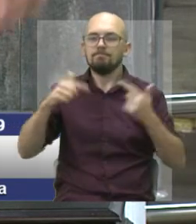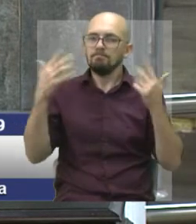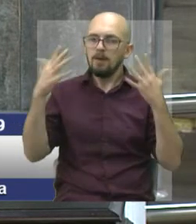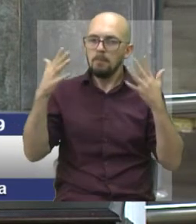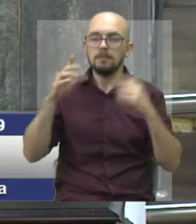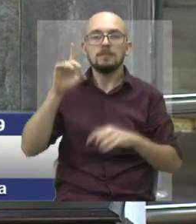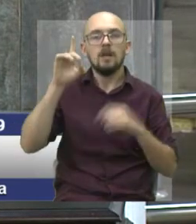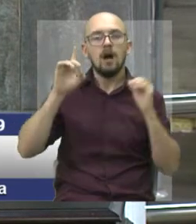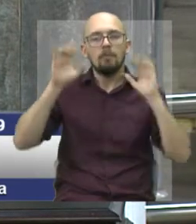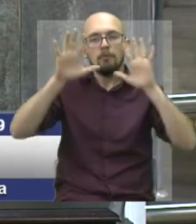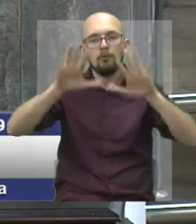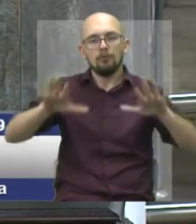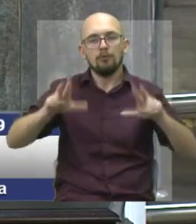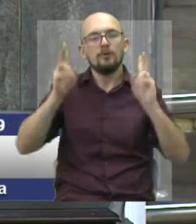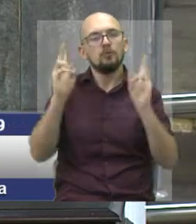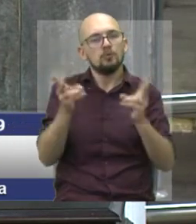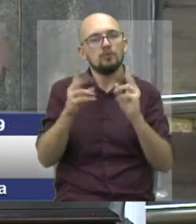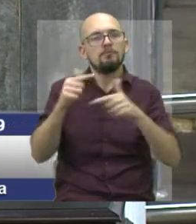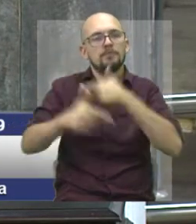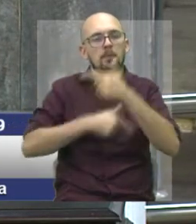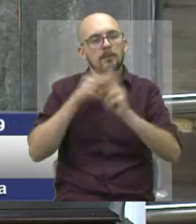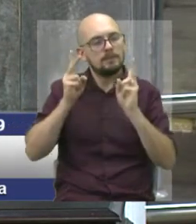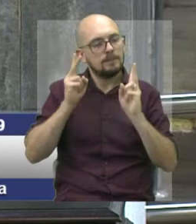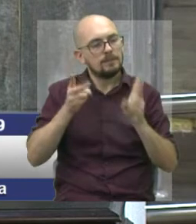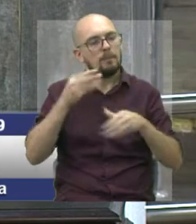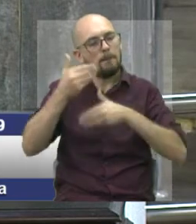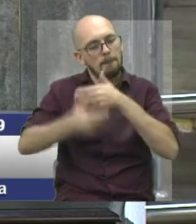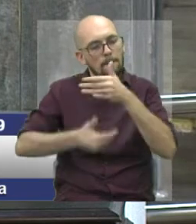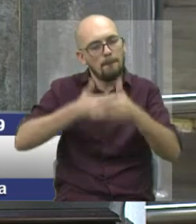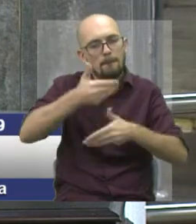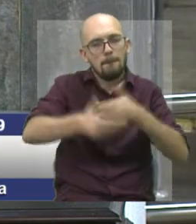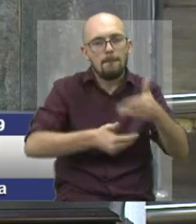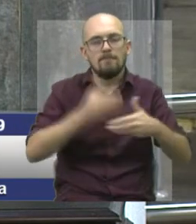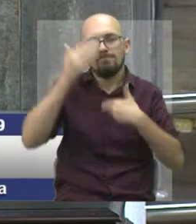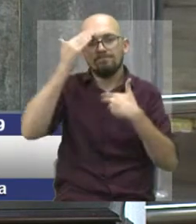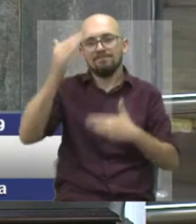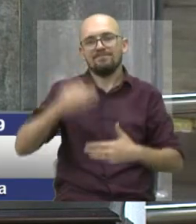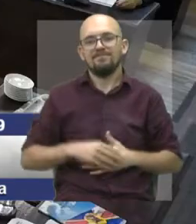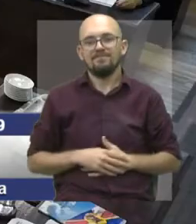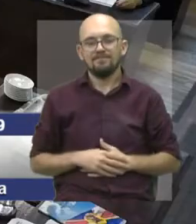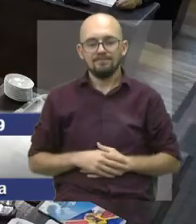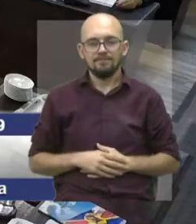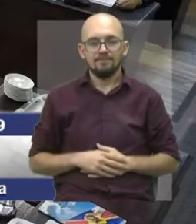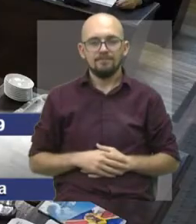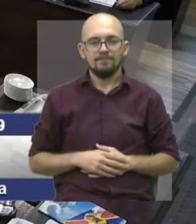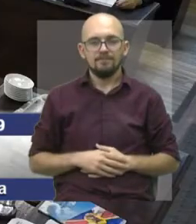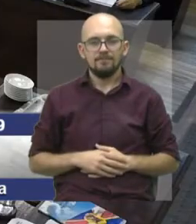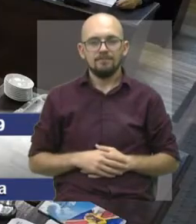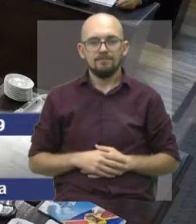Deus continue abençoando, que esse trabalho se estenda por muitos e muitos anos. Muito obrigado.